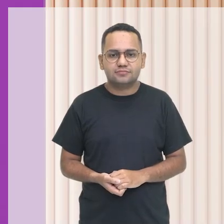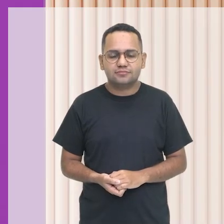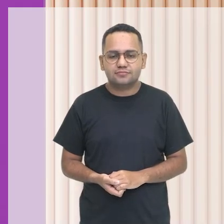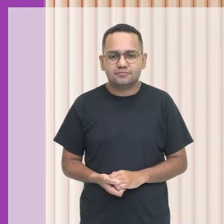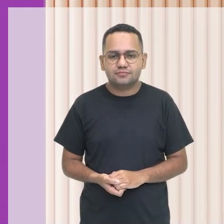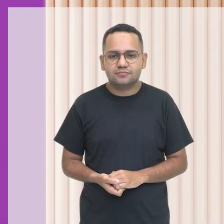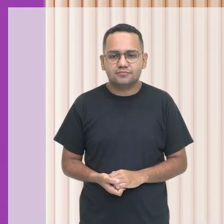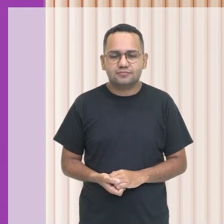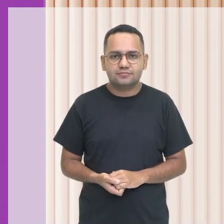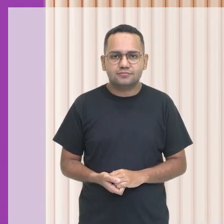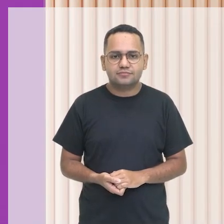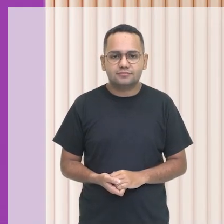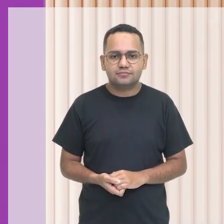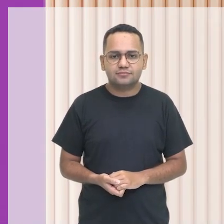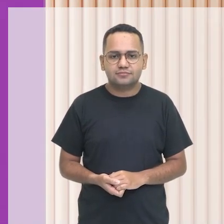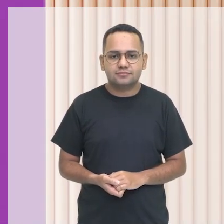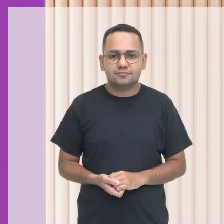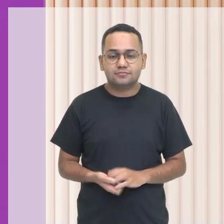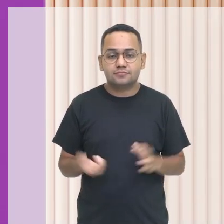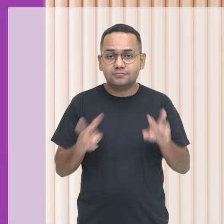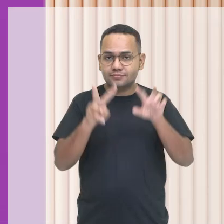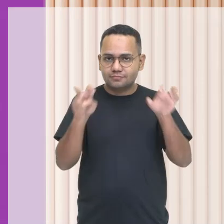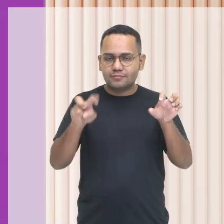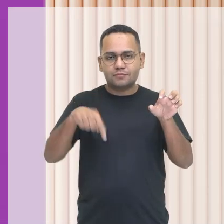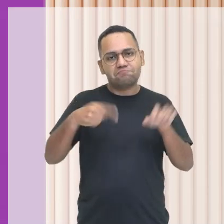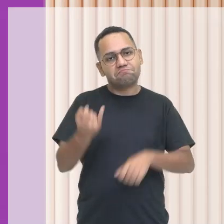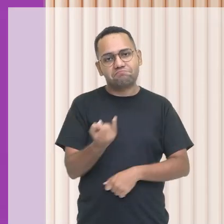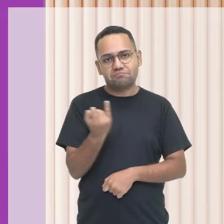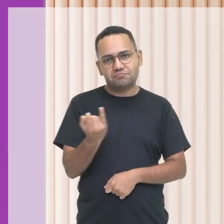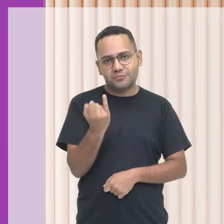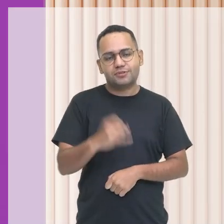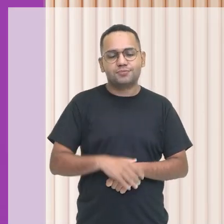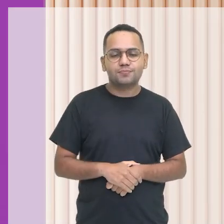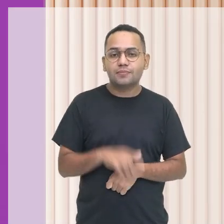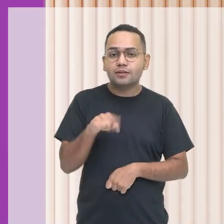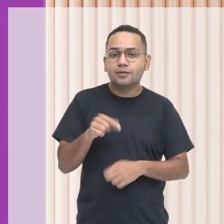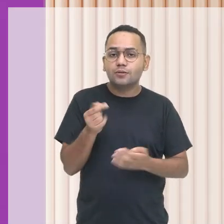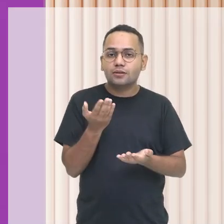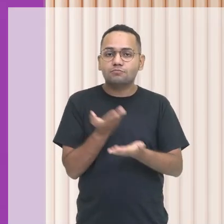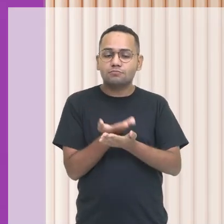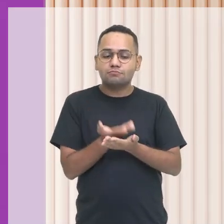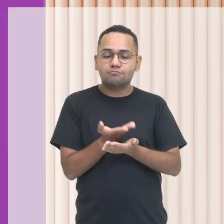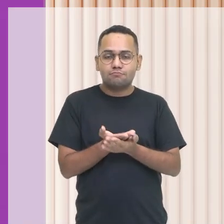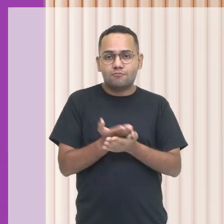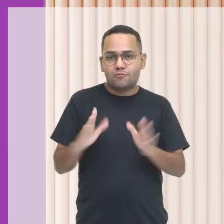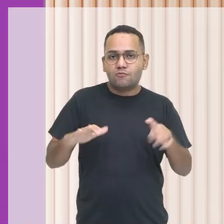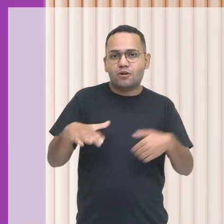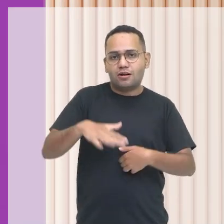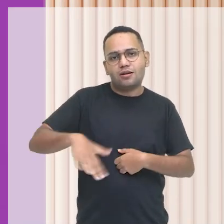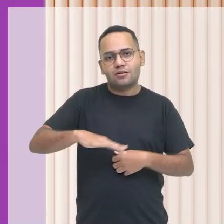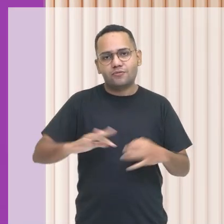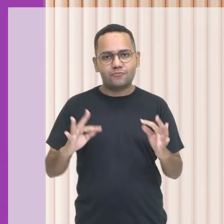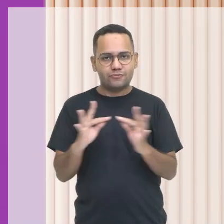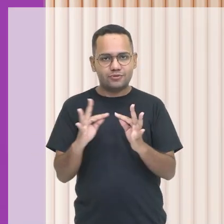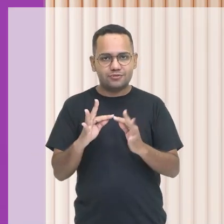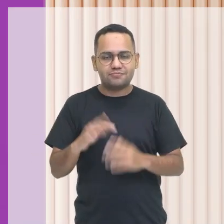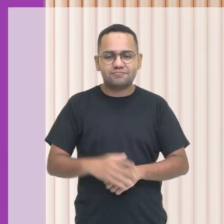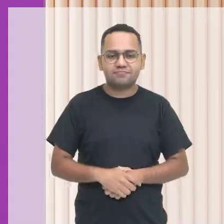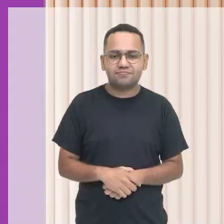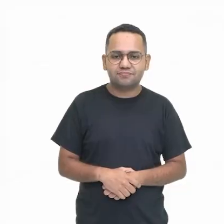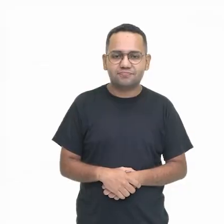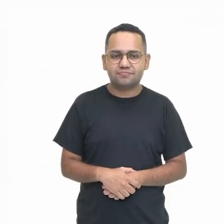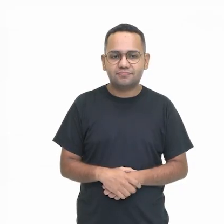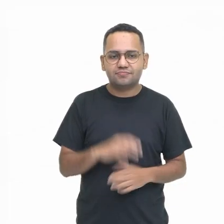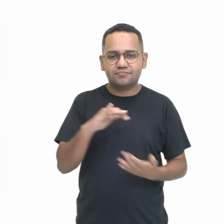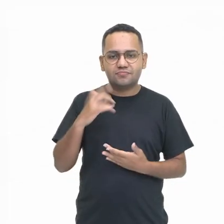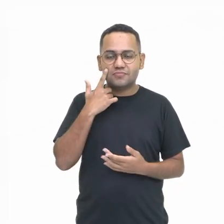Muito bem, alunos, tem aqui um tema muito importante para abordarmos, o estudo de funções. Então, vamos aqui comigo aqui na nossa primeira